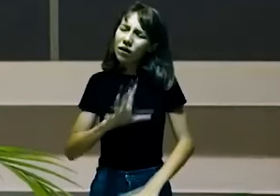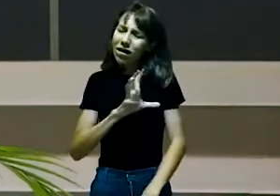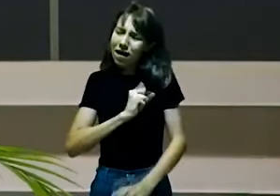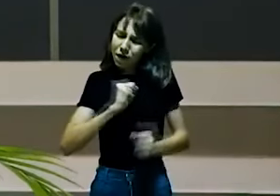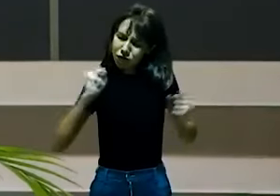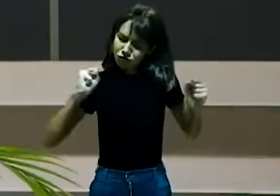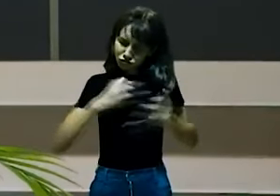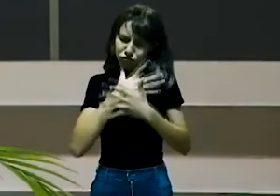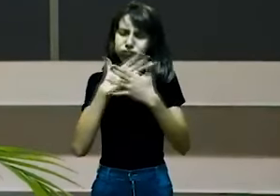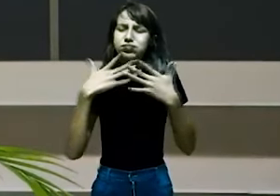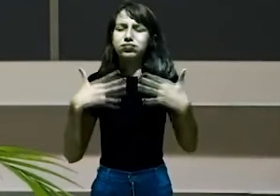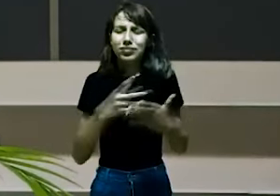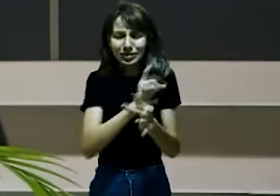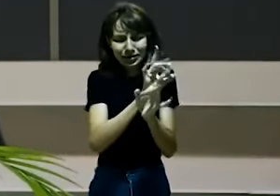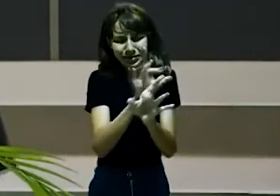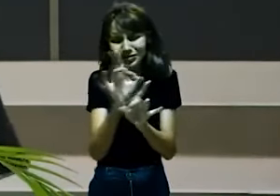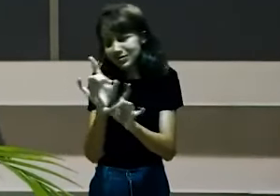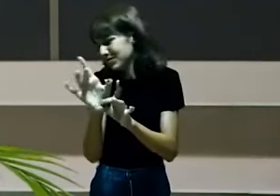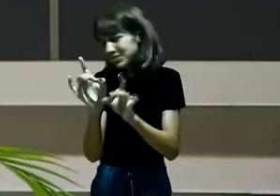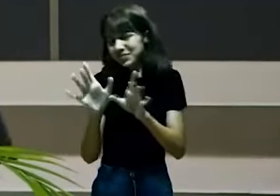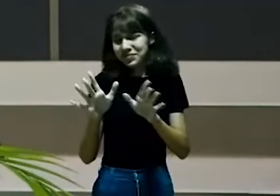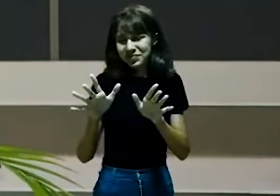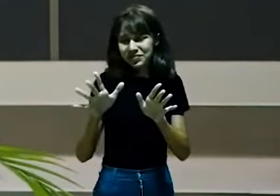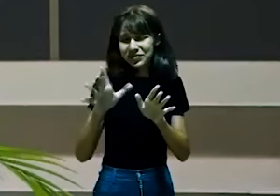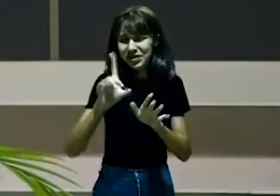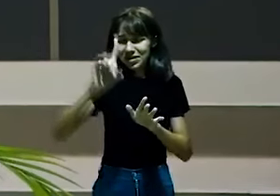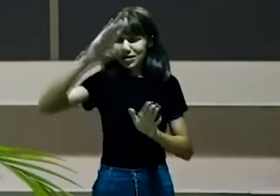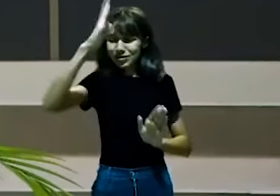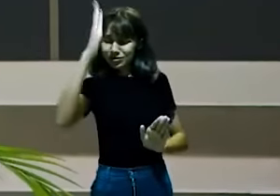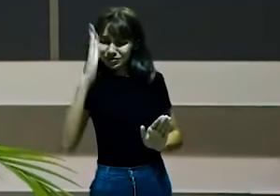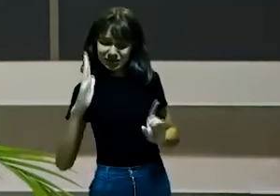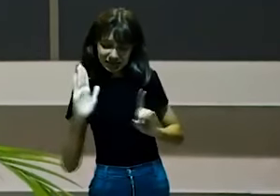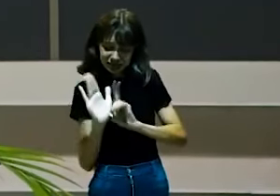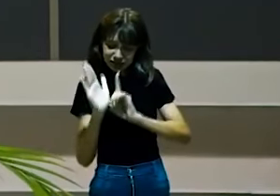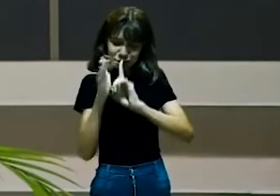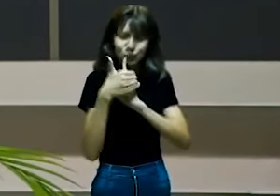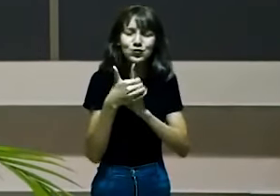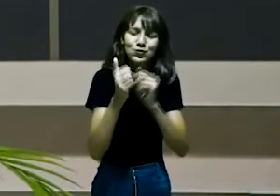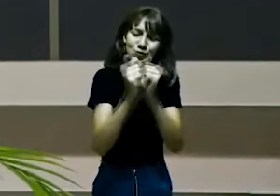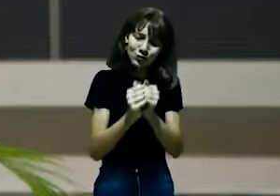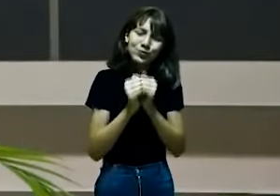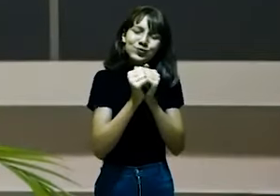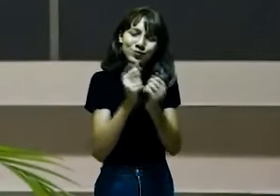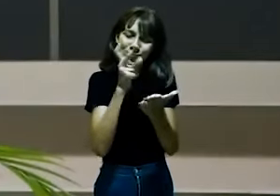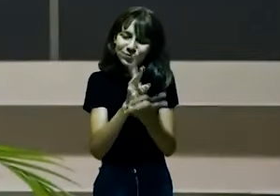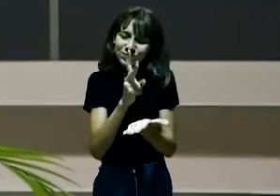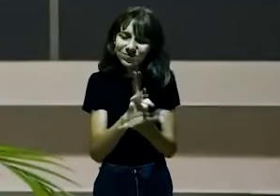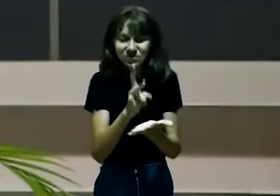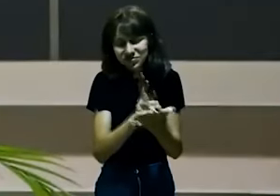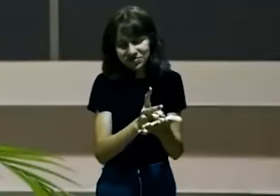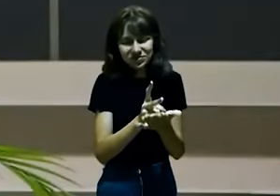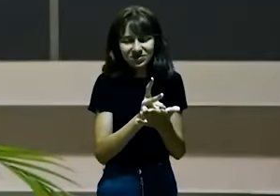no teu amor todos os nos envolve na tua presença todos os dias e ainda